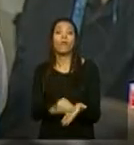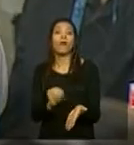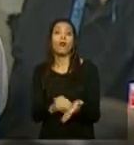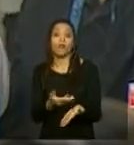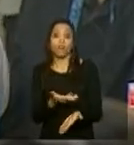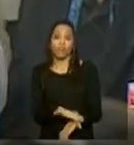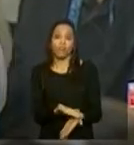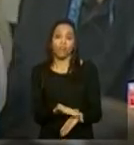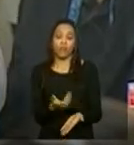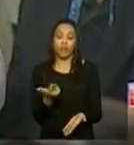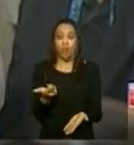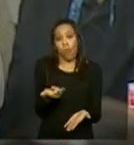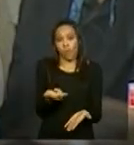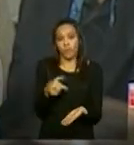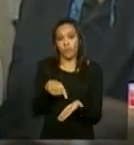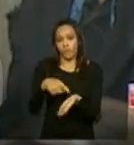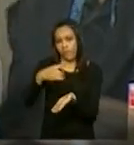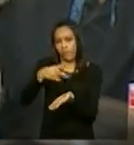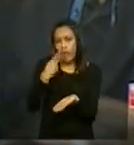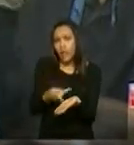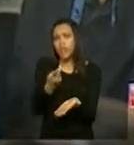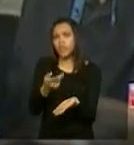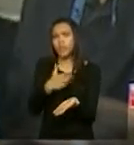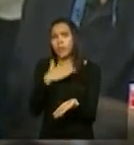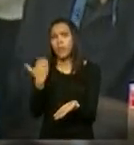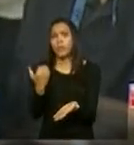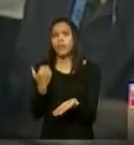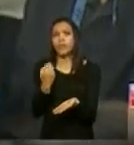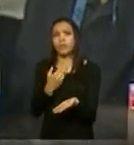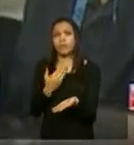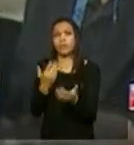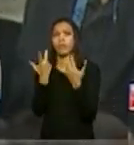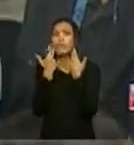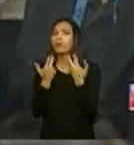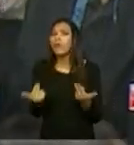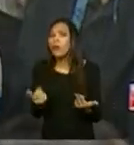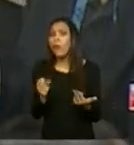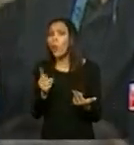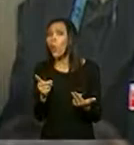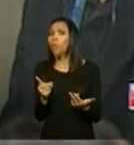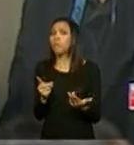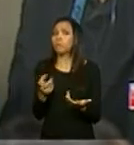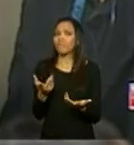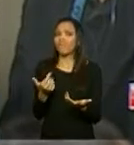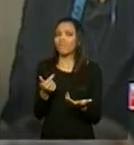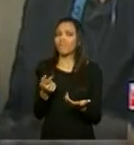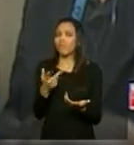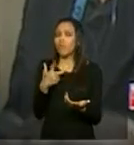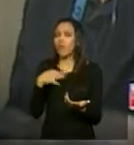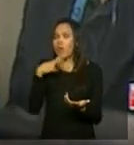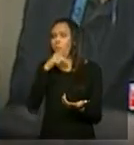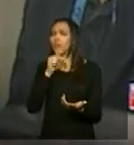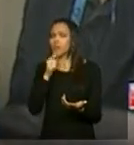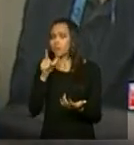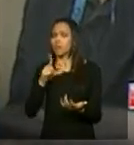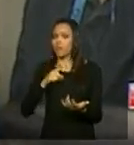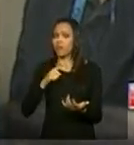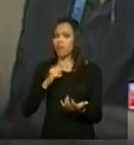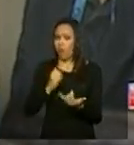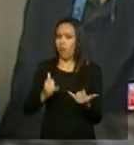que ele foi que ele morreu de morte natural mas não descartamos isso nós conseguimos uma posição unificada a respeito disso